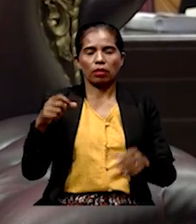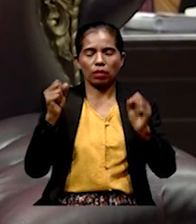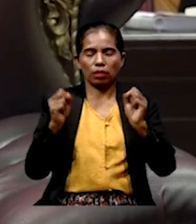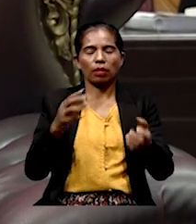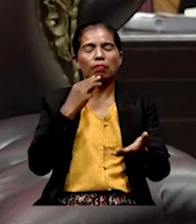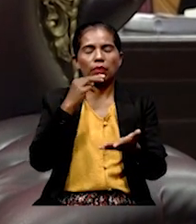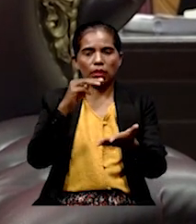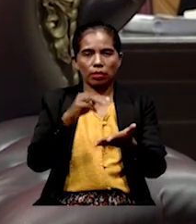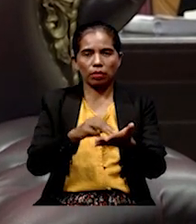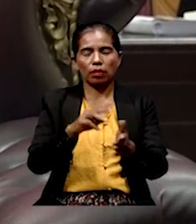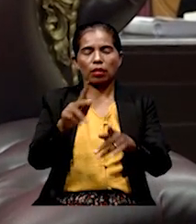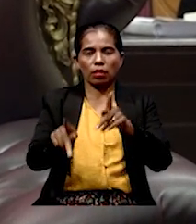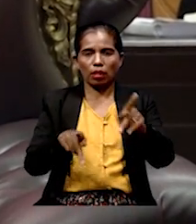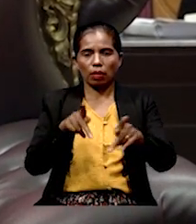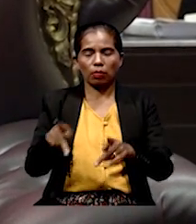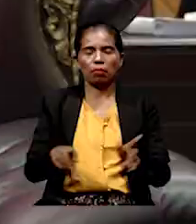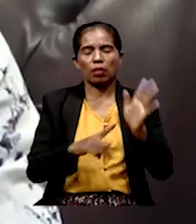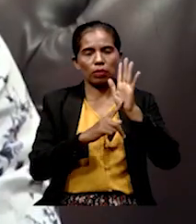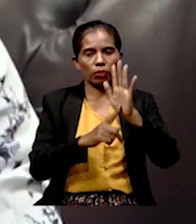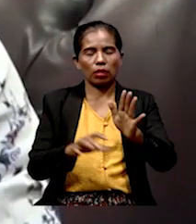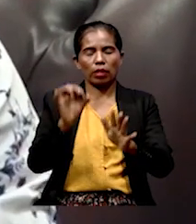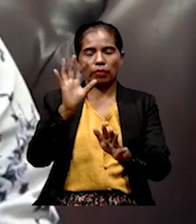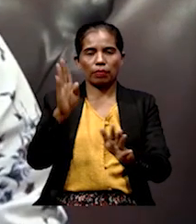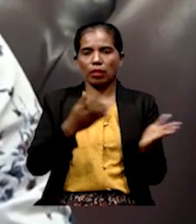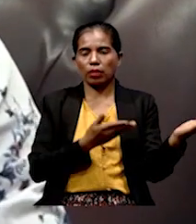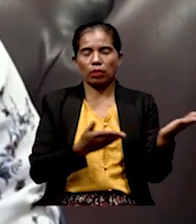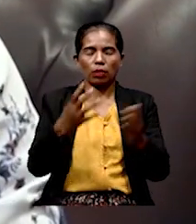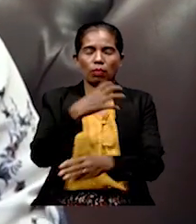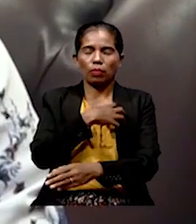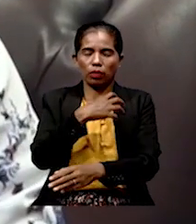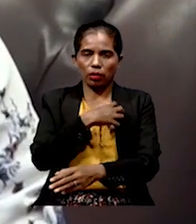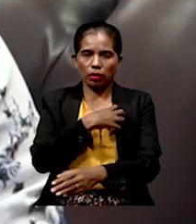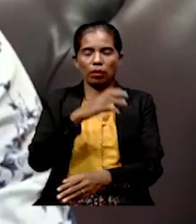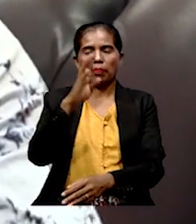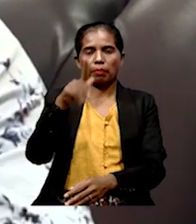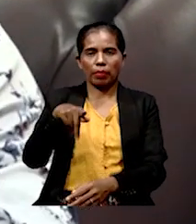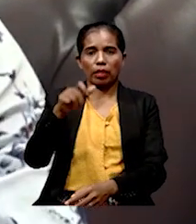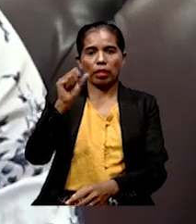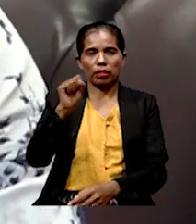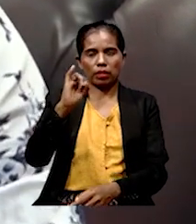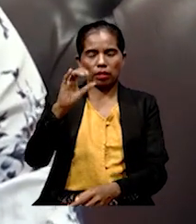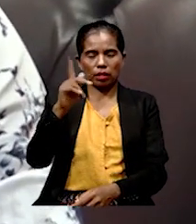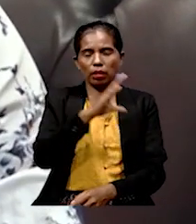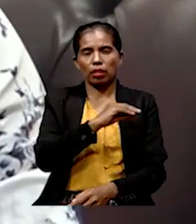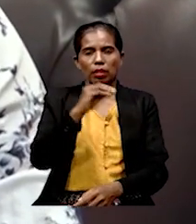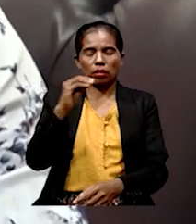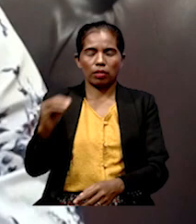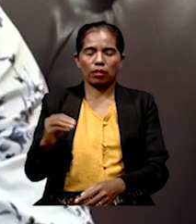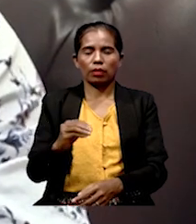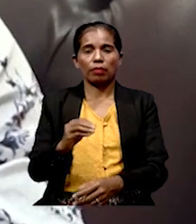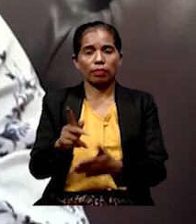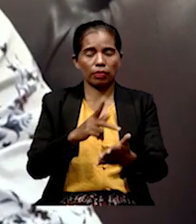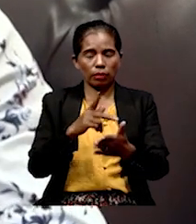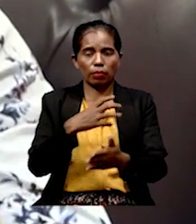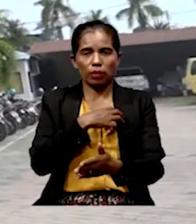mensagem de bem ema publika i rede sosial atu haruk ka ba polisi saintifik investigasaun kriminal no polisi nasional servis investigasaun kriminal